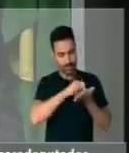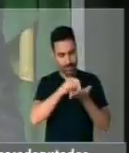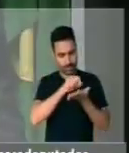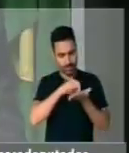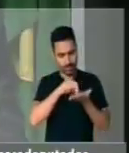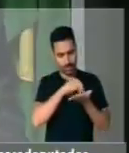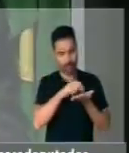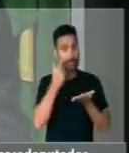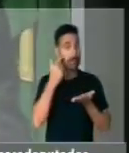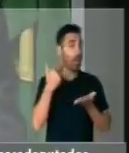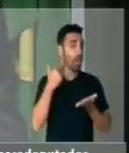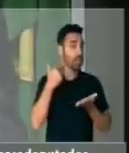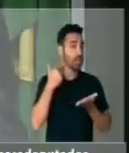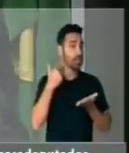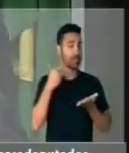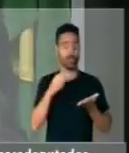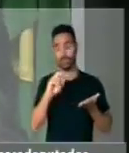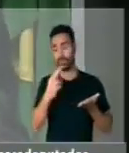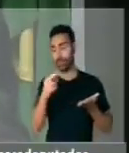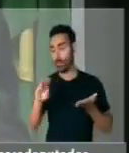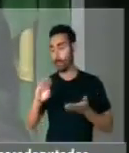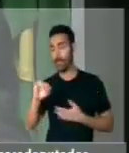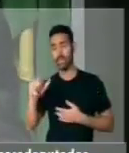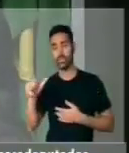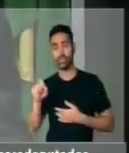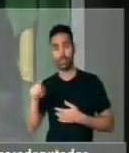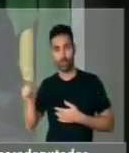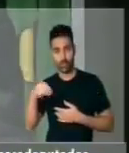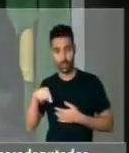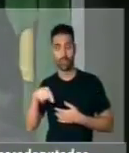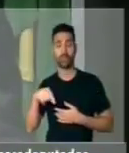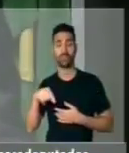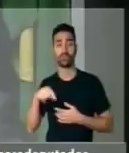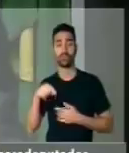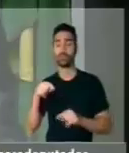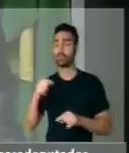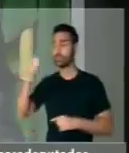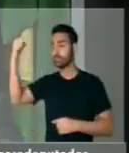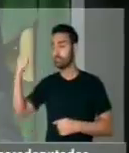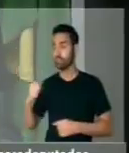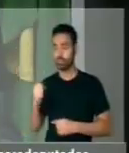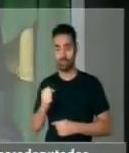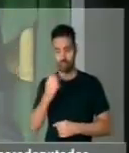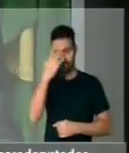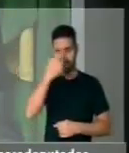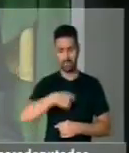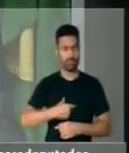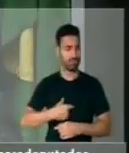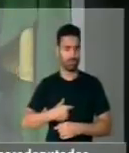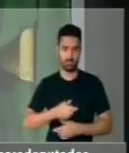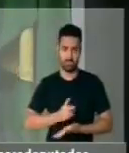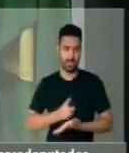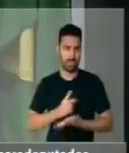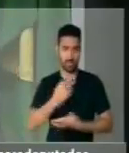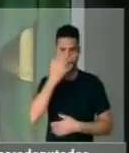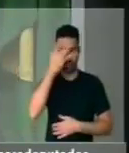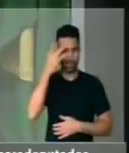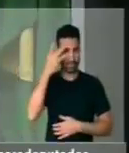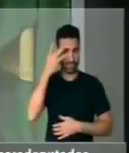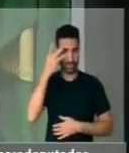do ilegal jogo do bicho, quem joga numa máquina caça-níquel no videopôquer?